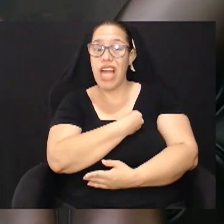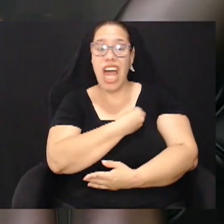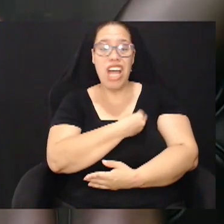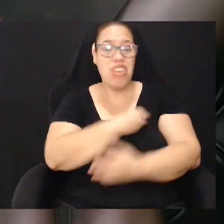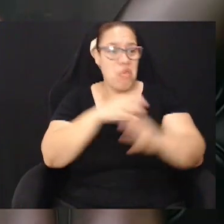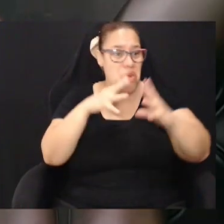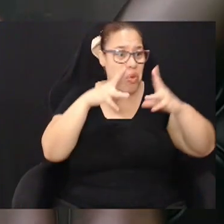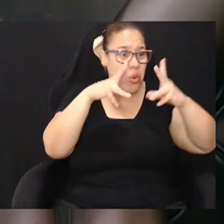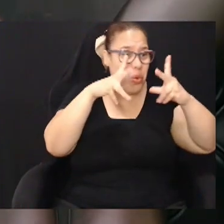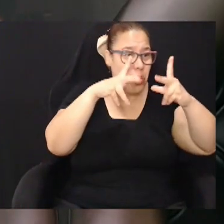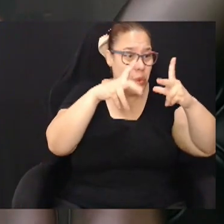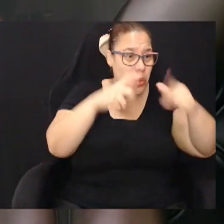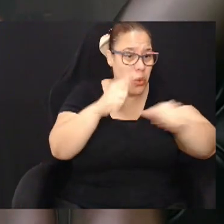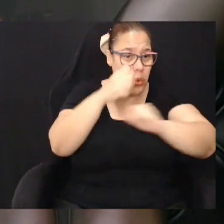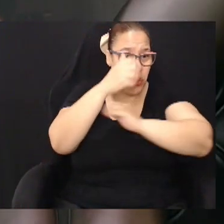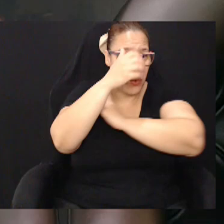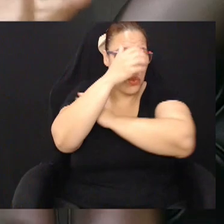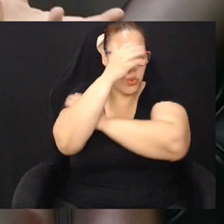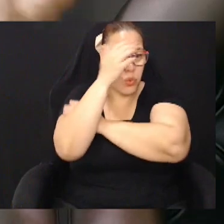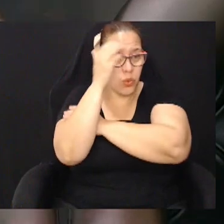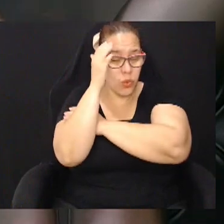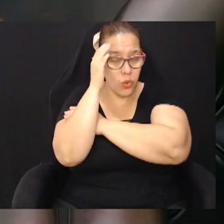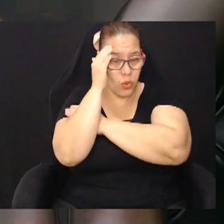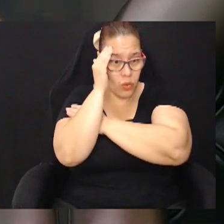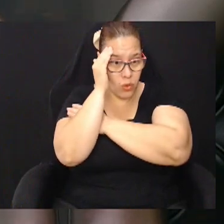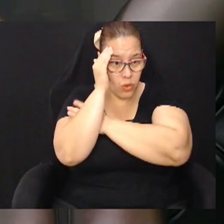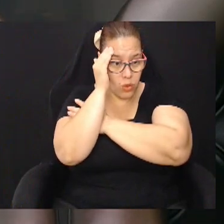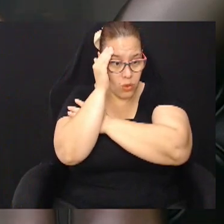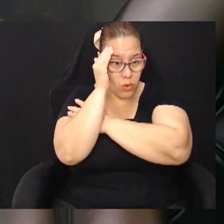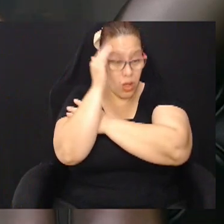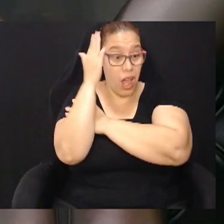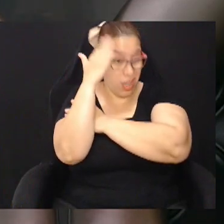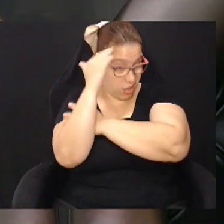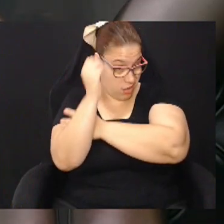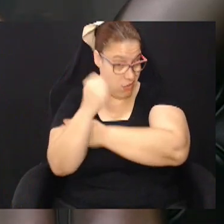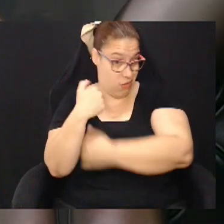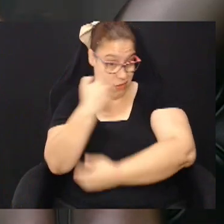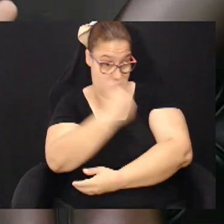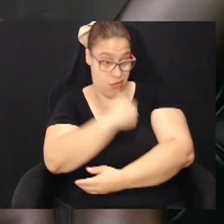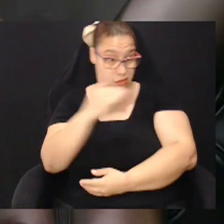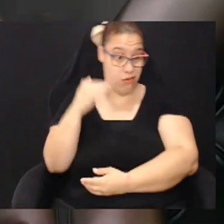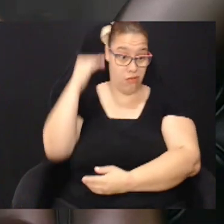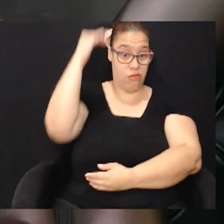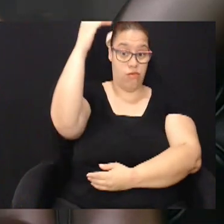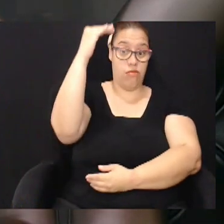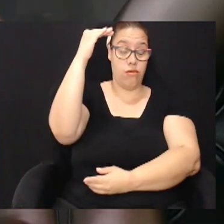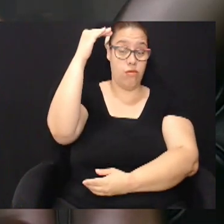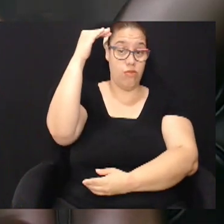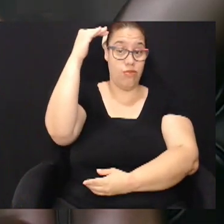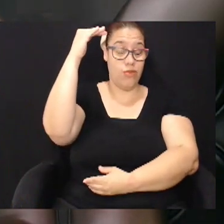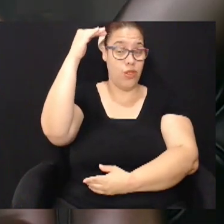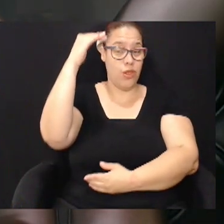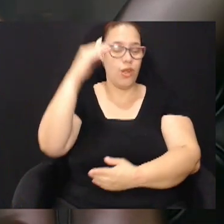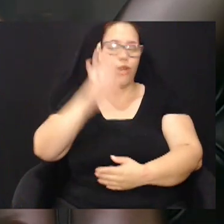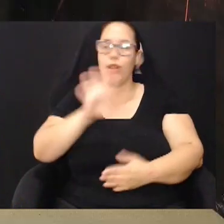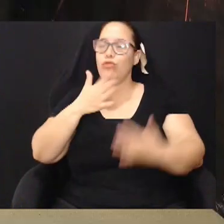aquilo, né? E a gente sabe, né, nós adultos, que tudo passa, Sim, né?